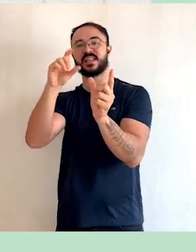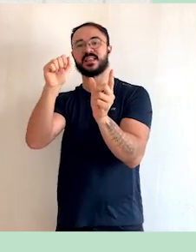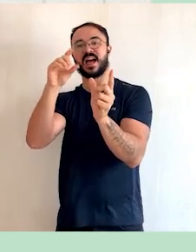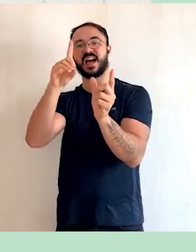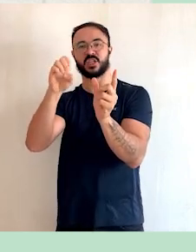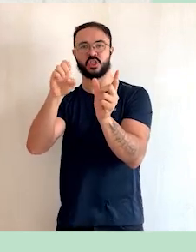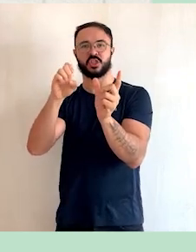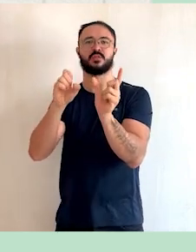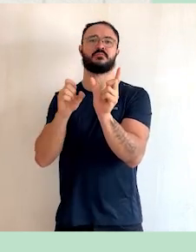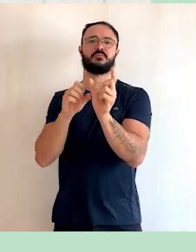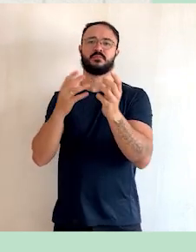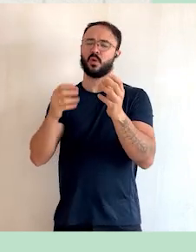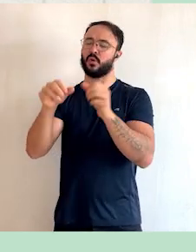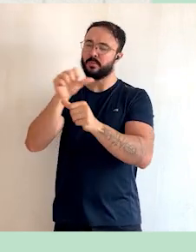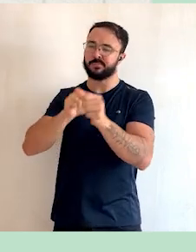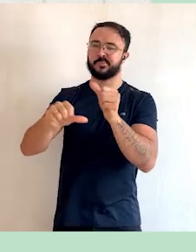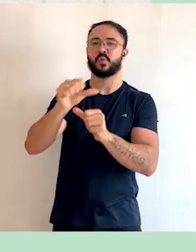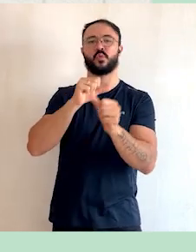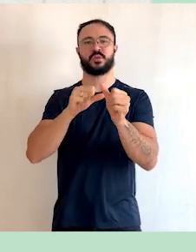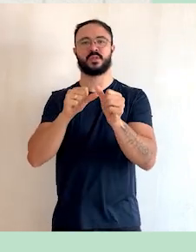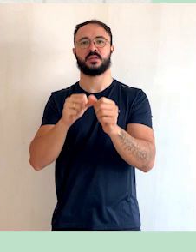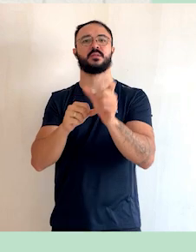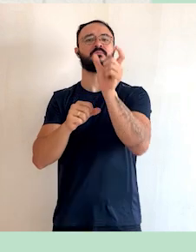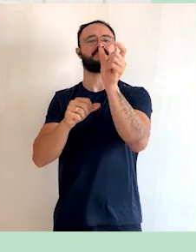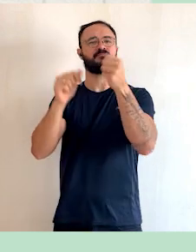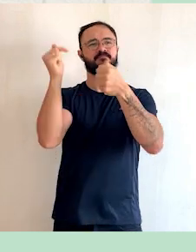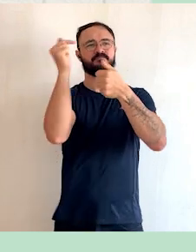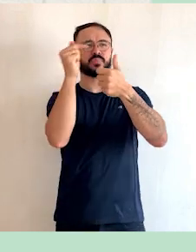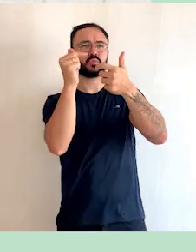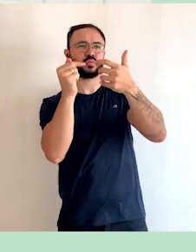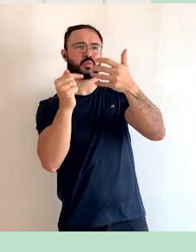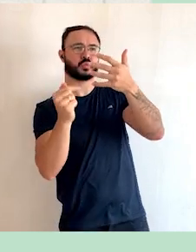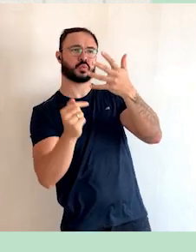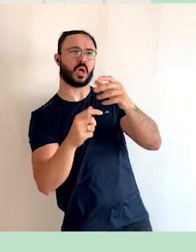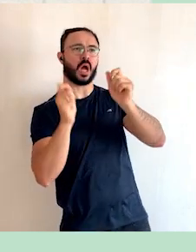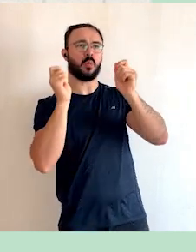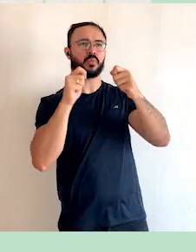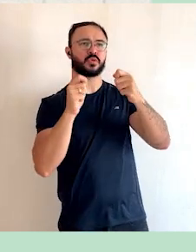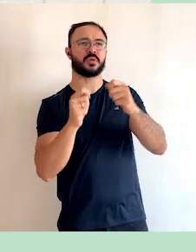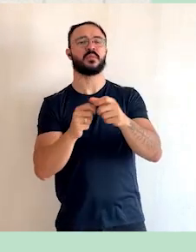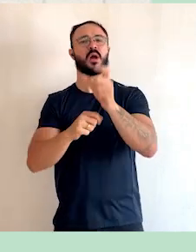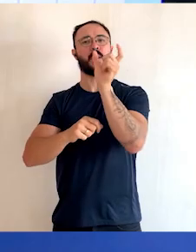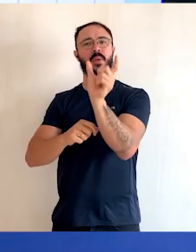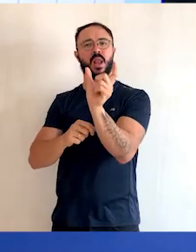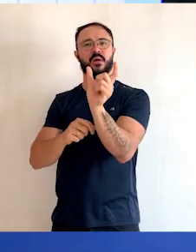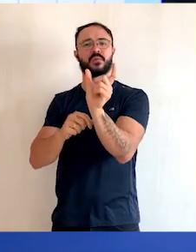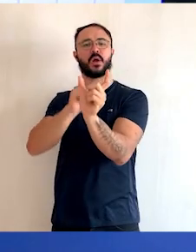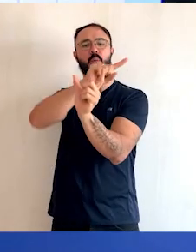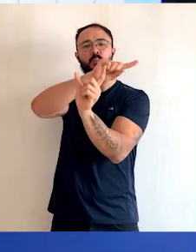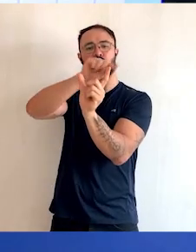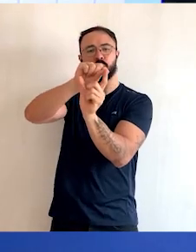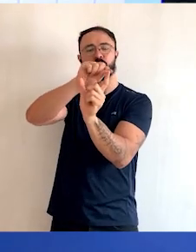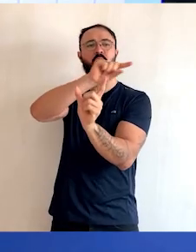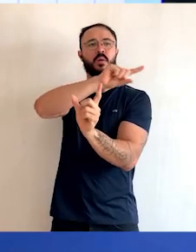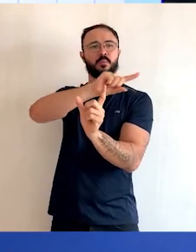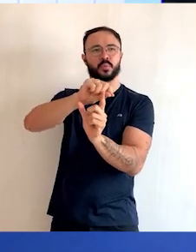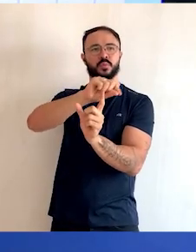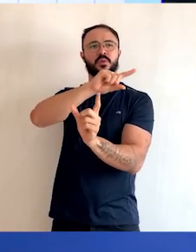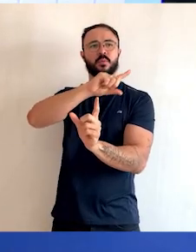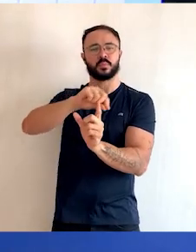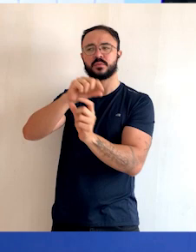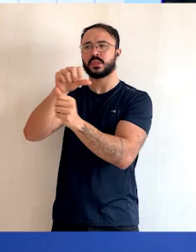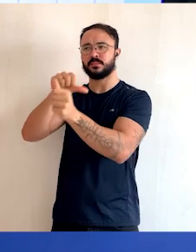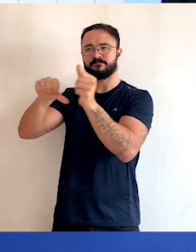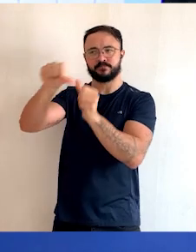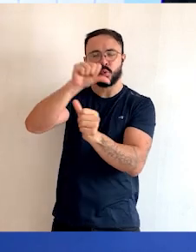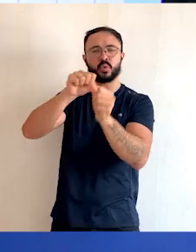Útil, podemos acrescentar dade e formar utilidade. E com a palavra primitiva belo,